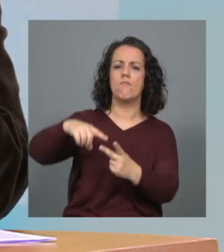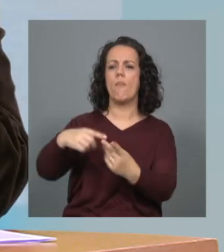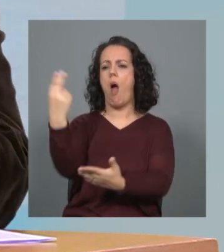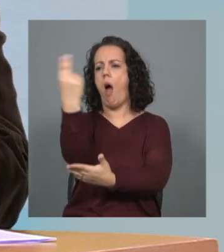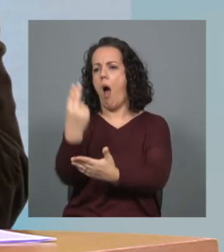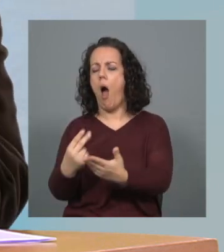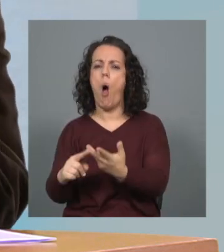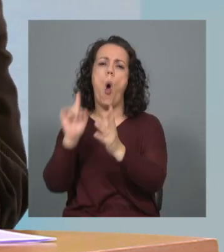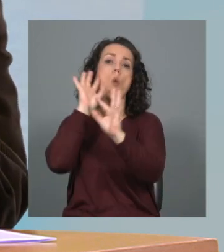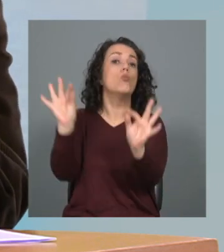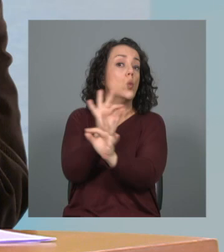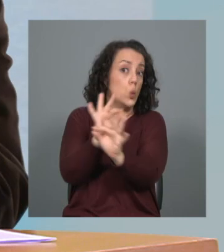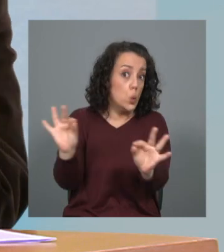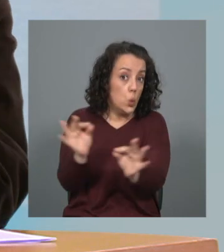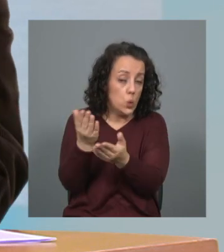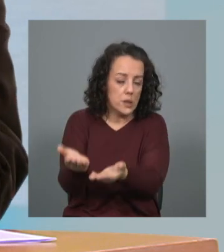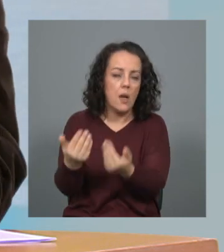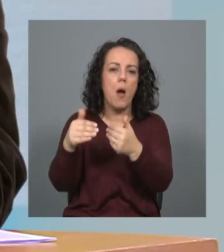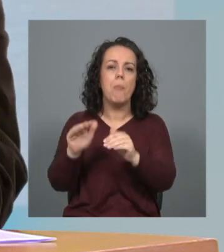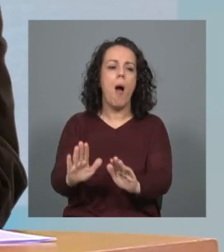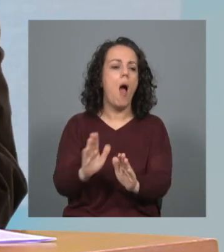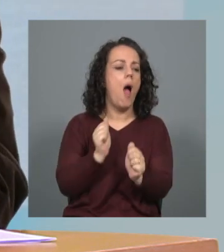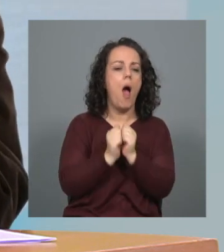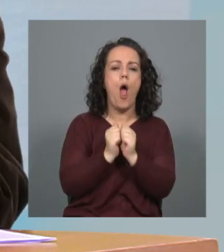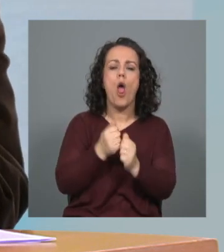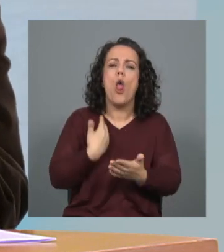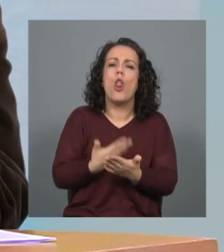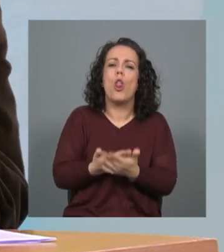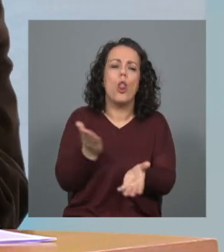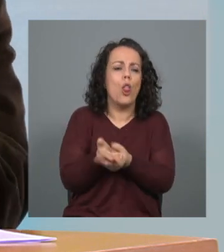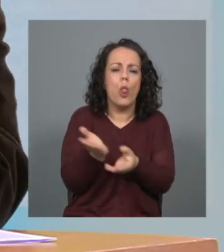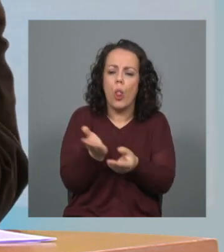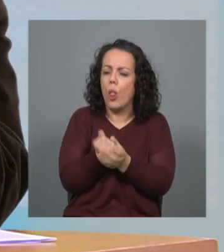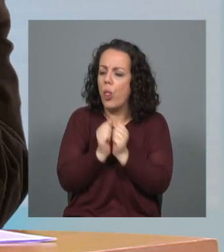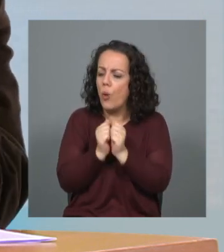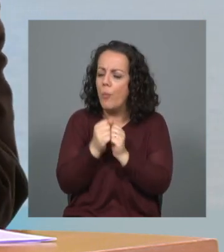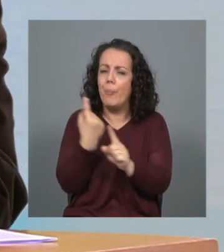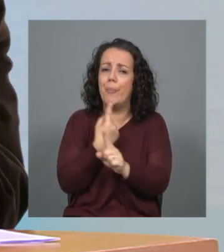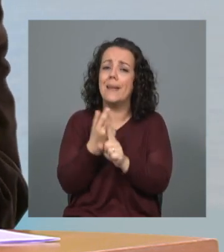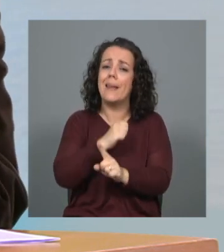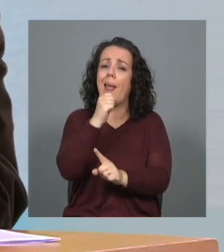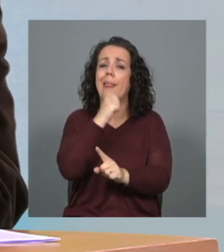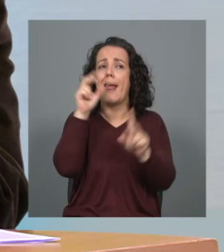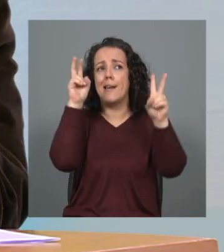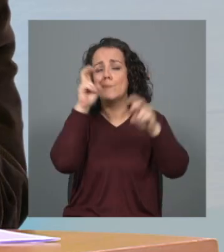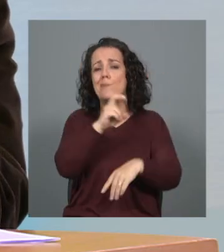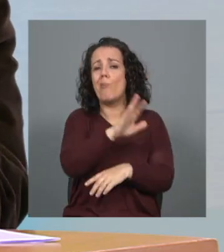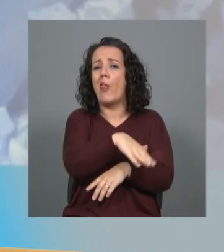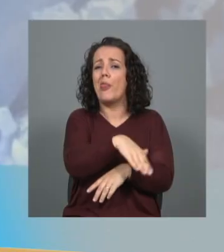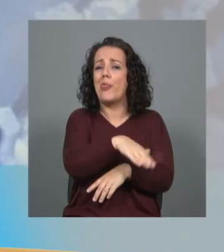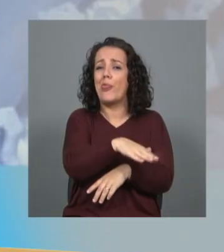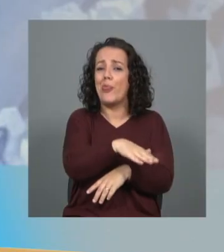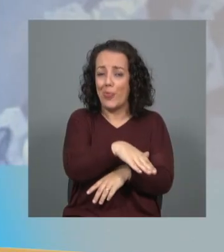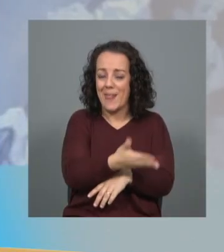artístico, musical. O património documental, digamos assim, é aquele que normalmente é o parente pobre nestas